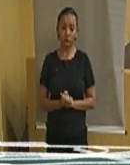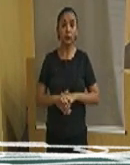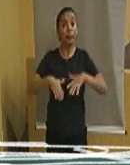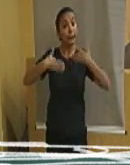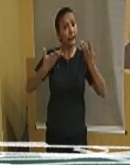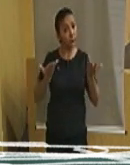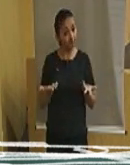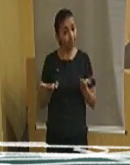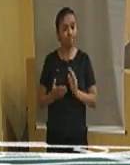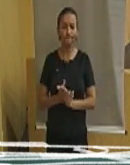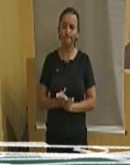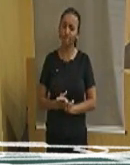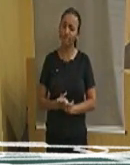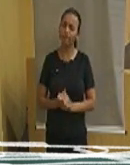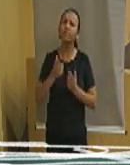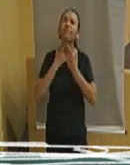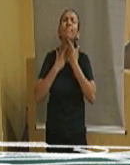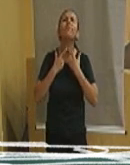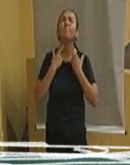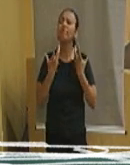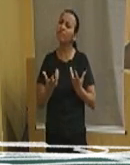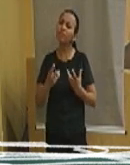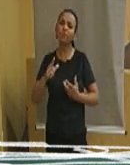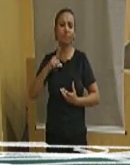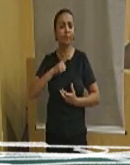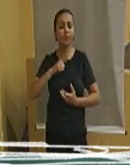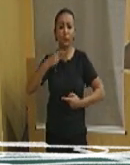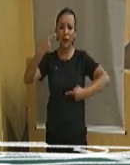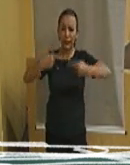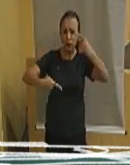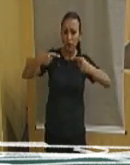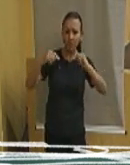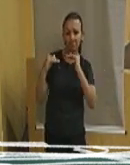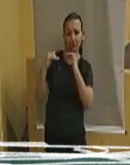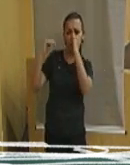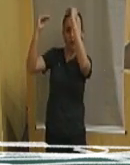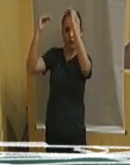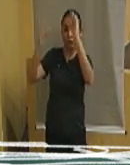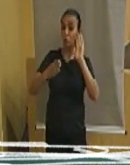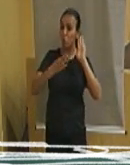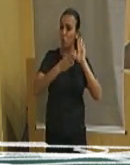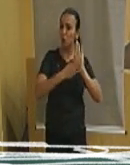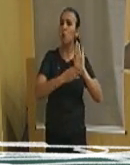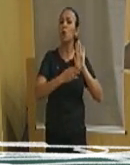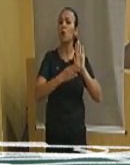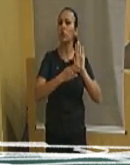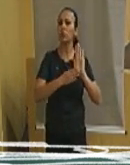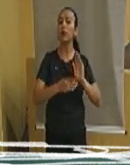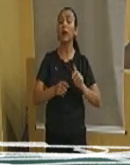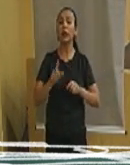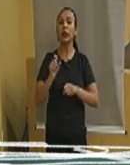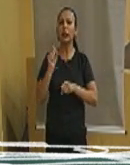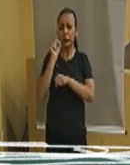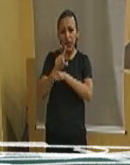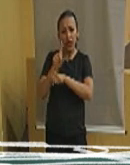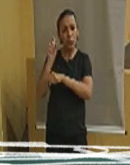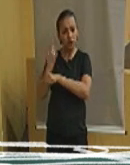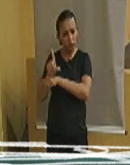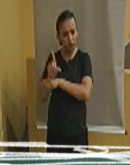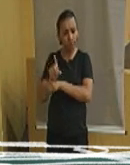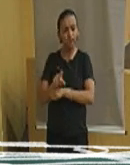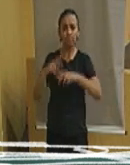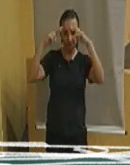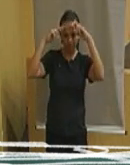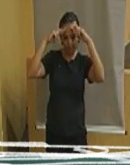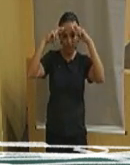Enfim, desejo que tenhamos hoje um debate de alto nível de propostas e críticas, respeitando e